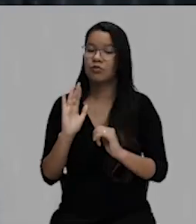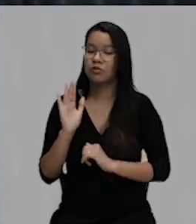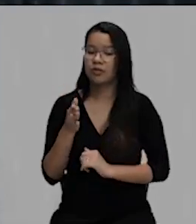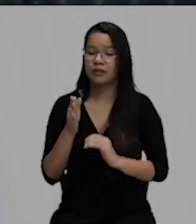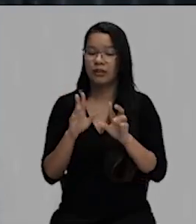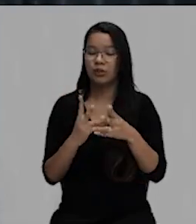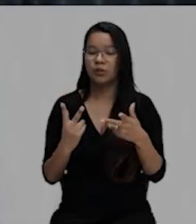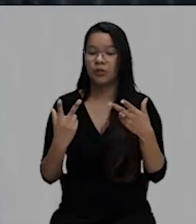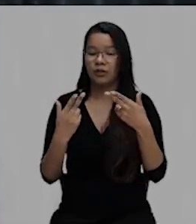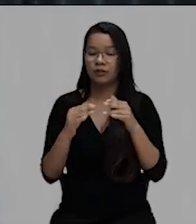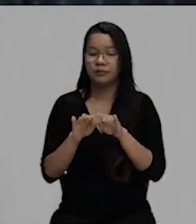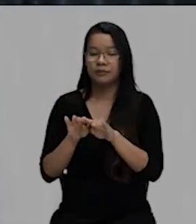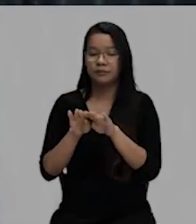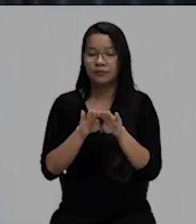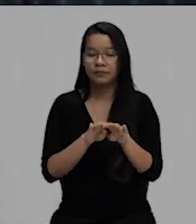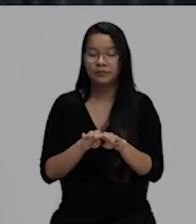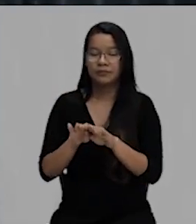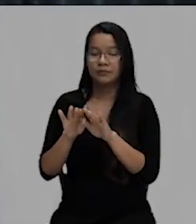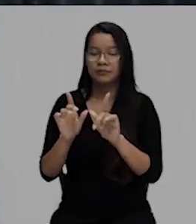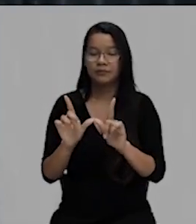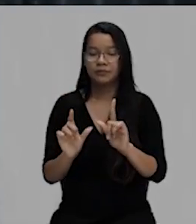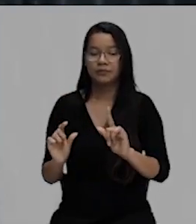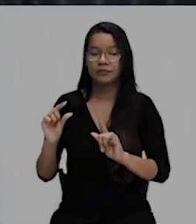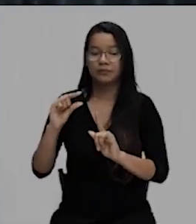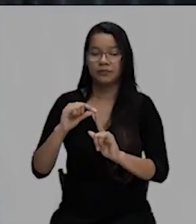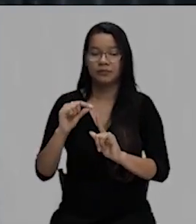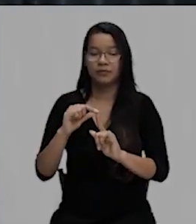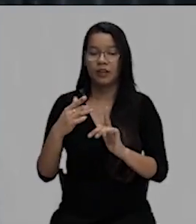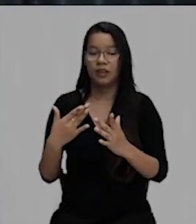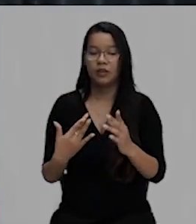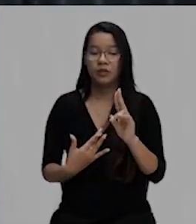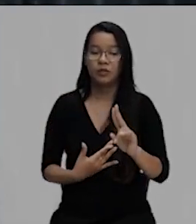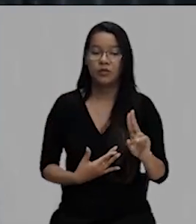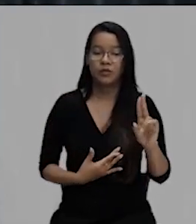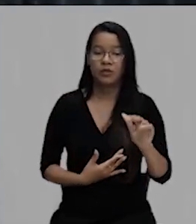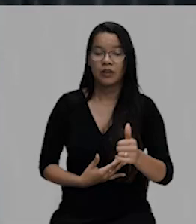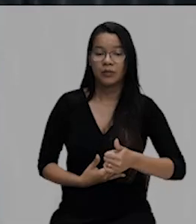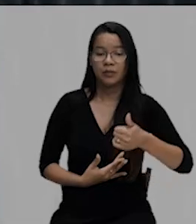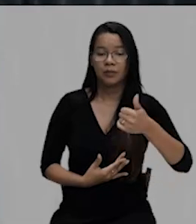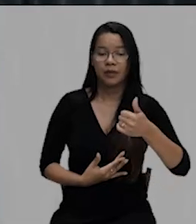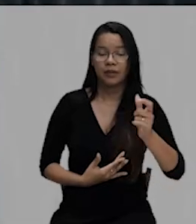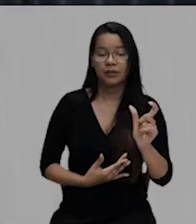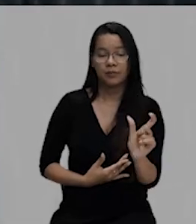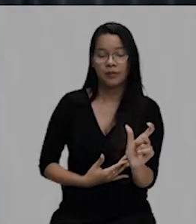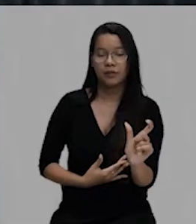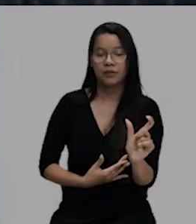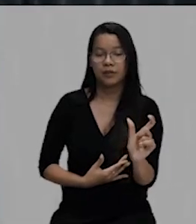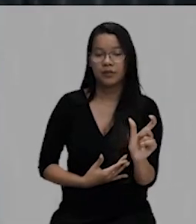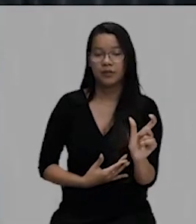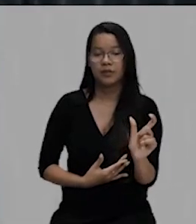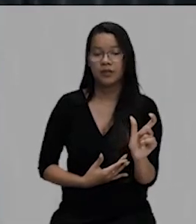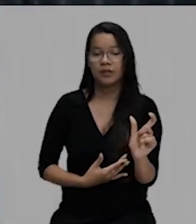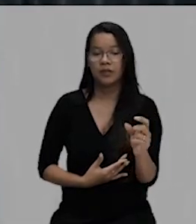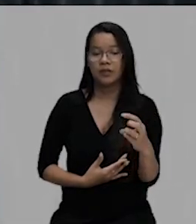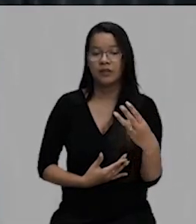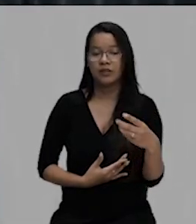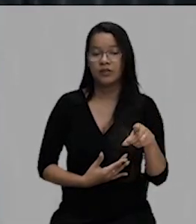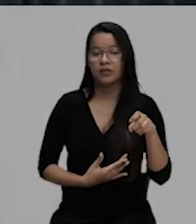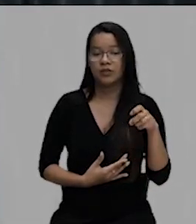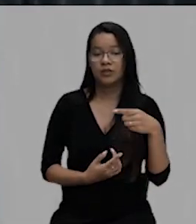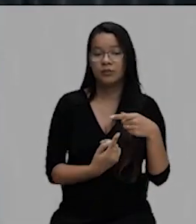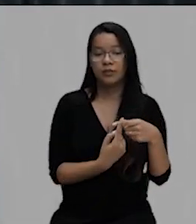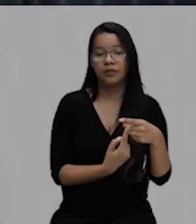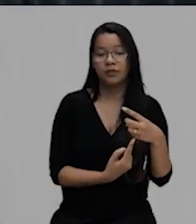é isso que nós estamos fazendo aqui, ó. Peguei o logaritmando da primeira parte da igualdade, no primeiro membro, 3x mais